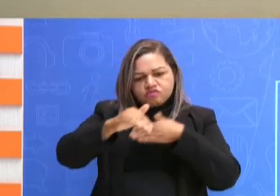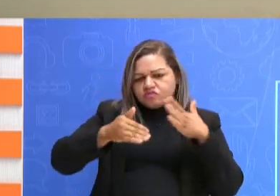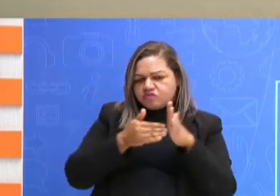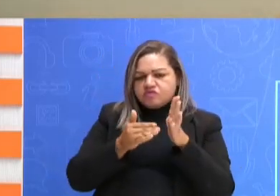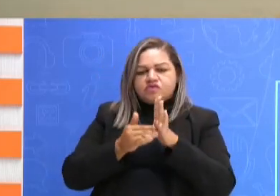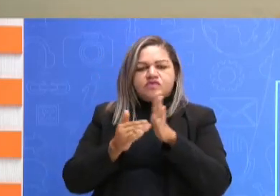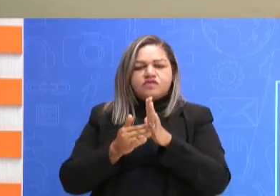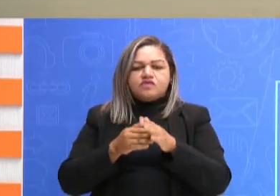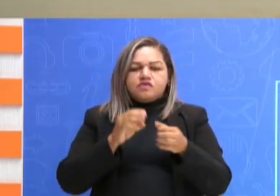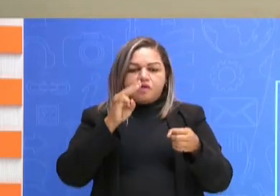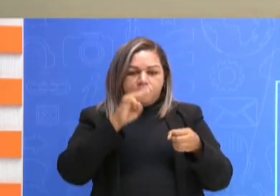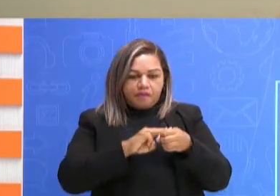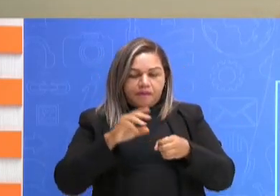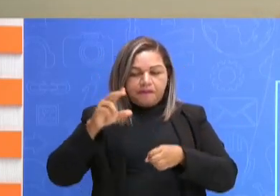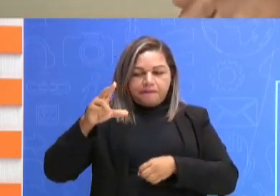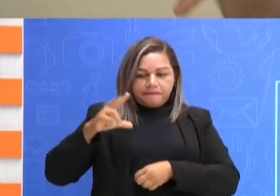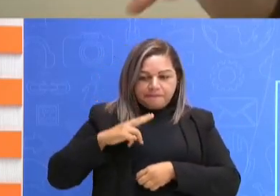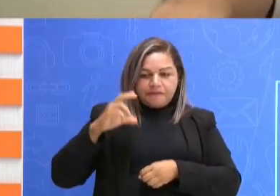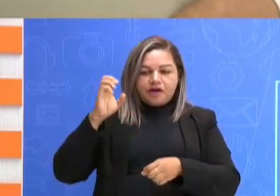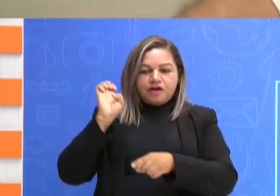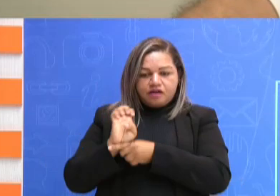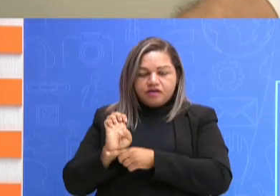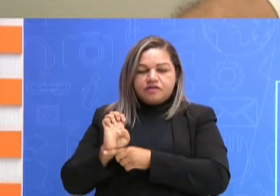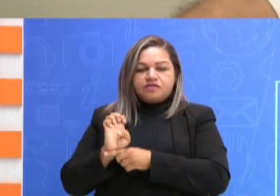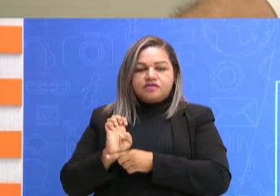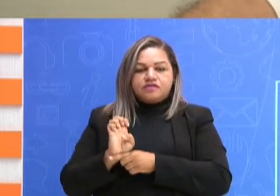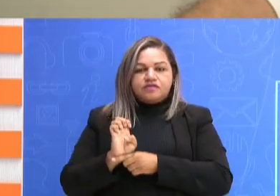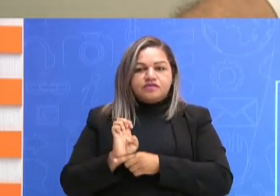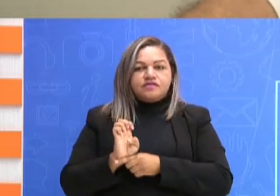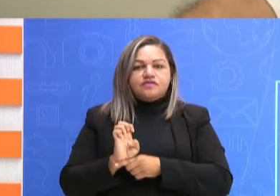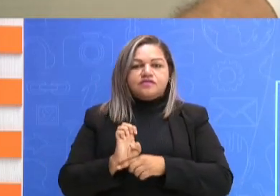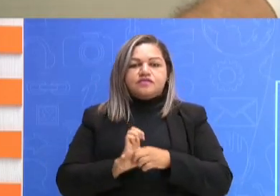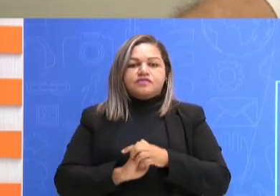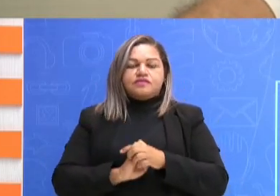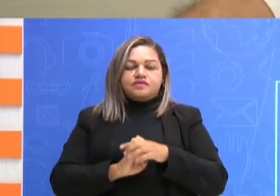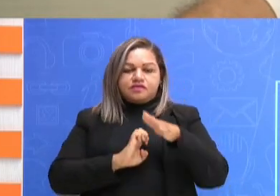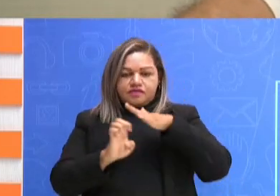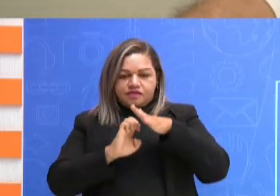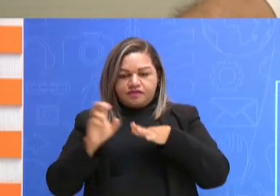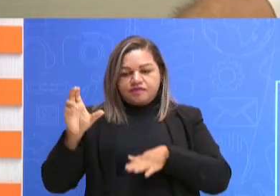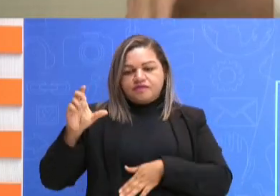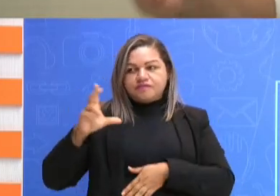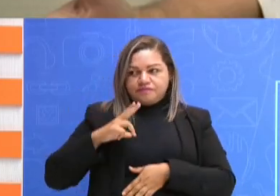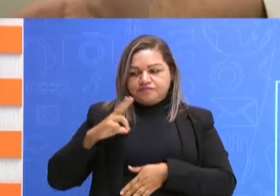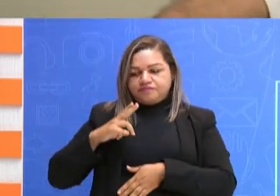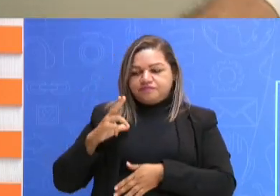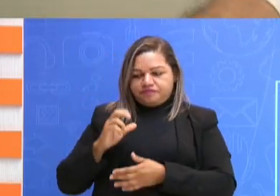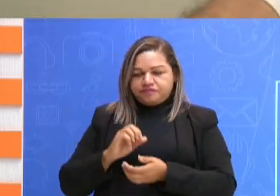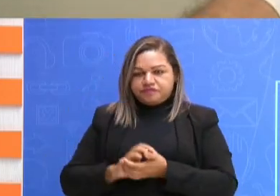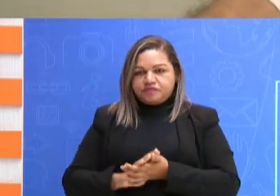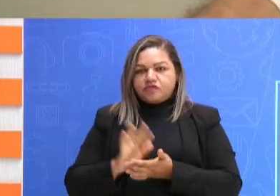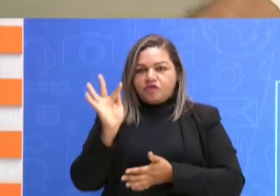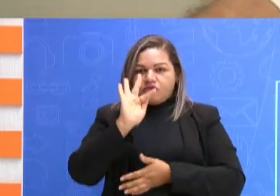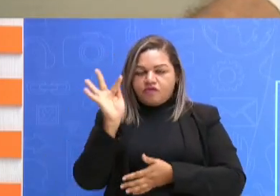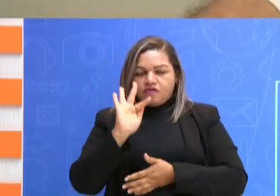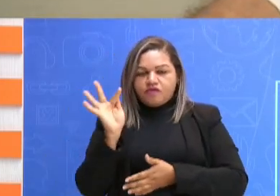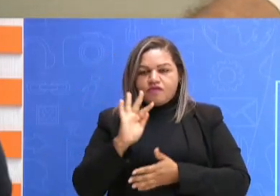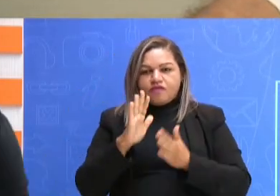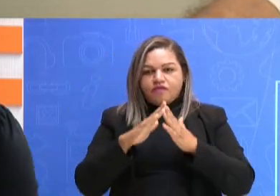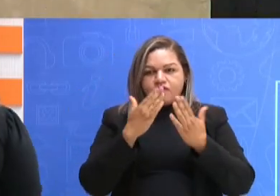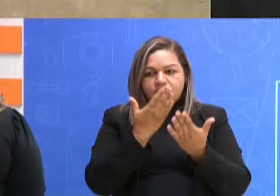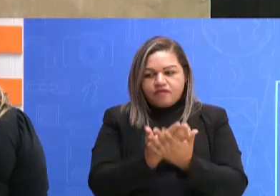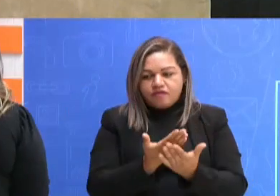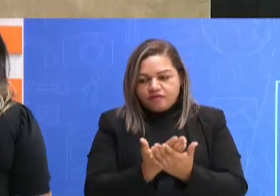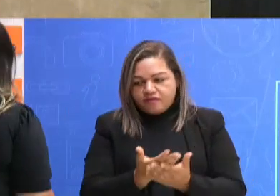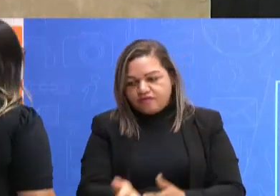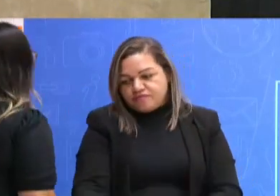somente para o município, para o estado e para as entidades. Todos os educadores. Particulares também. Como faculdades, como as escolas. E em